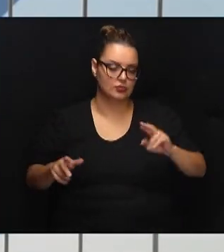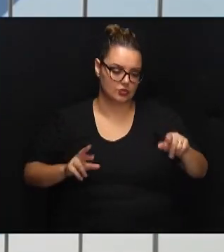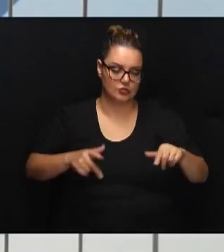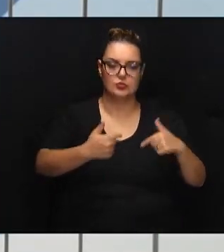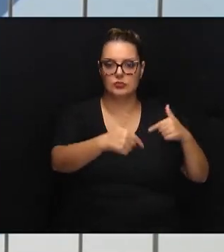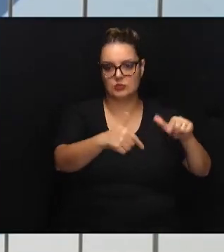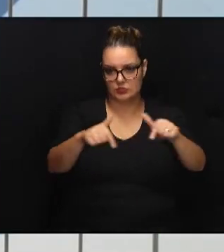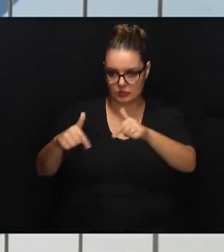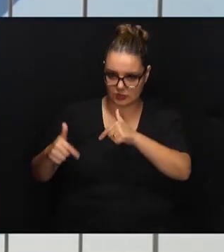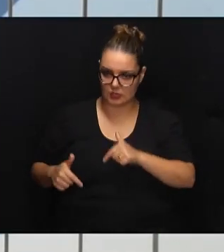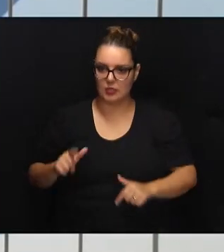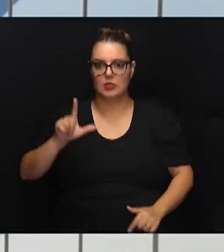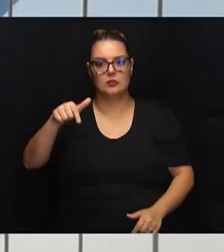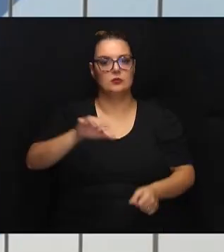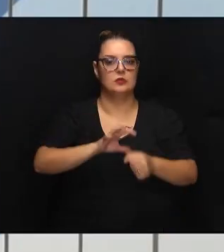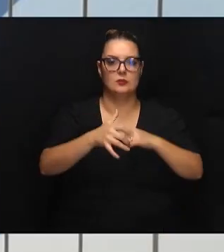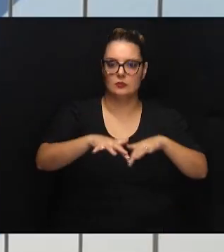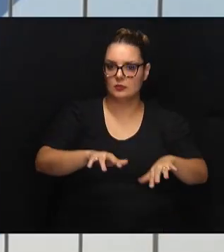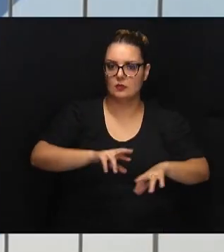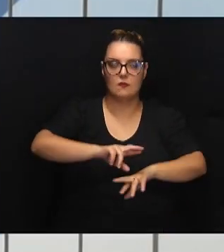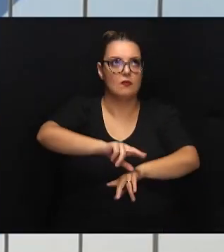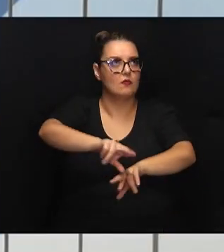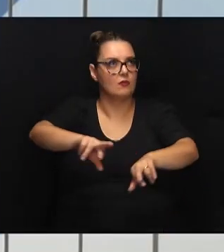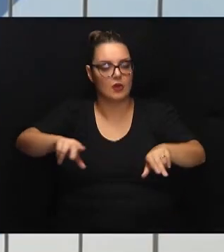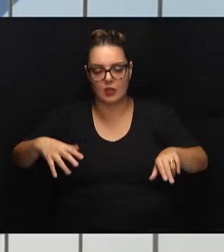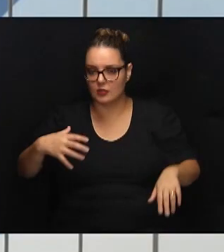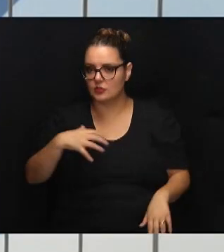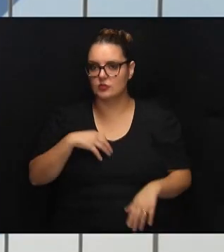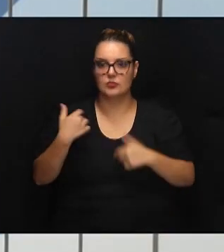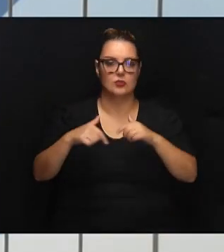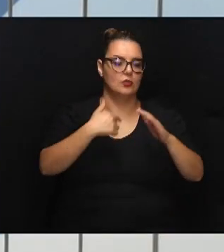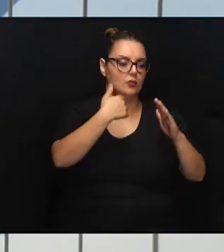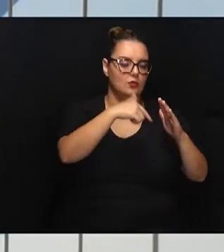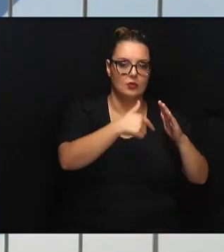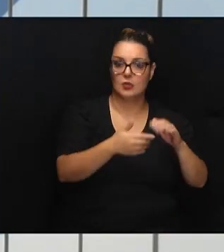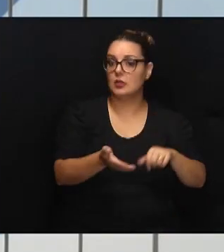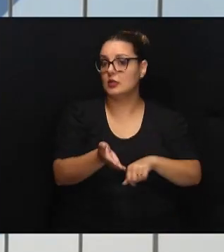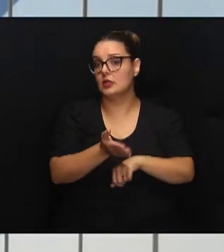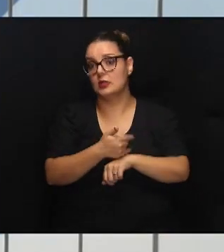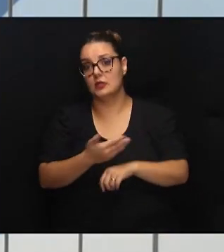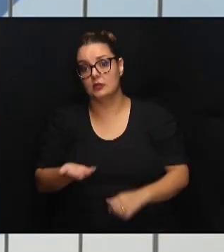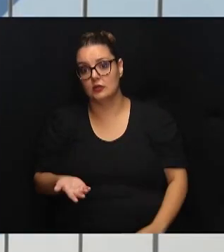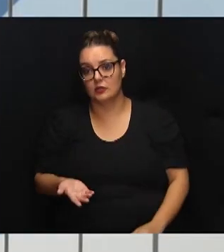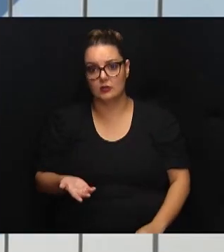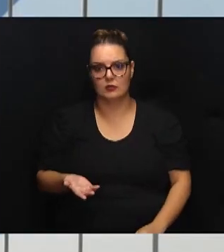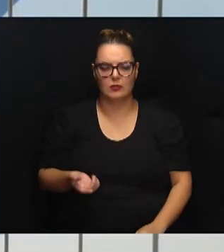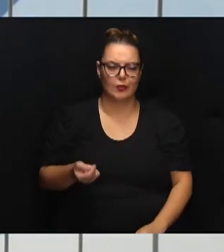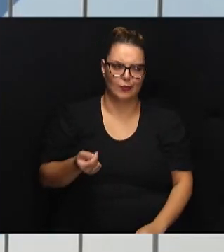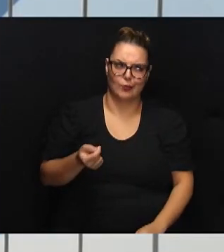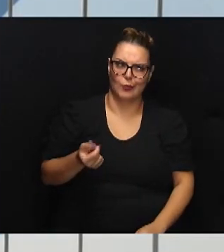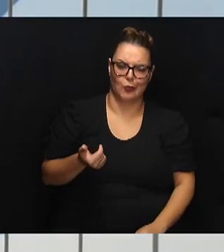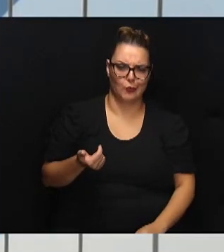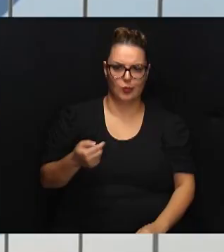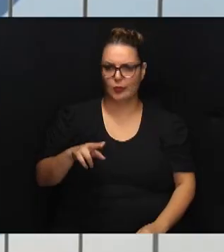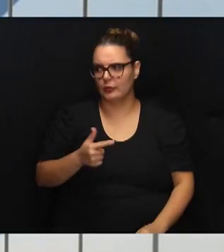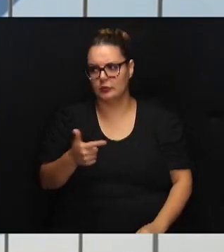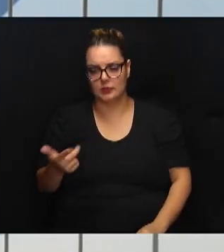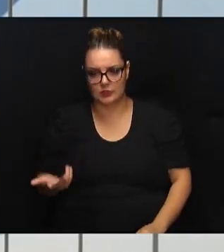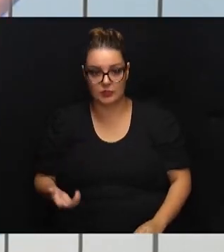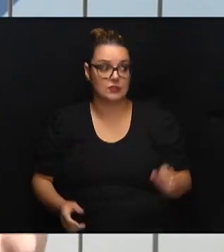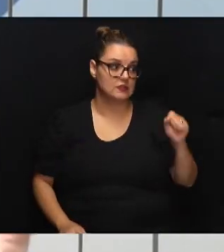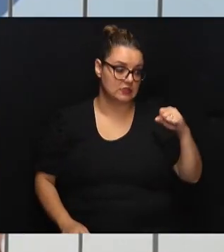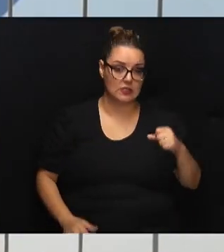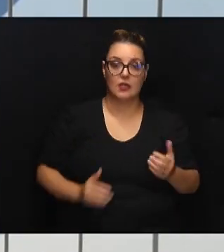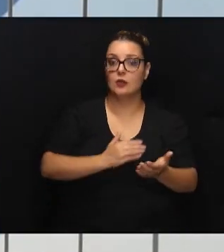então, depois da pandemia, a gente teve inúmeras formas de trabalhar. O home office, que antes era muito pouco ou nem existia, de repente a